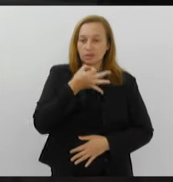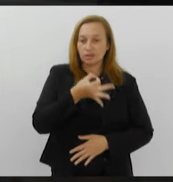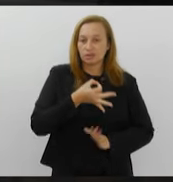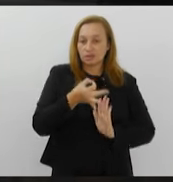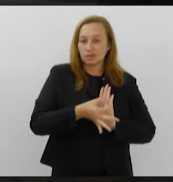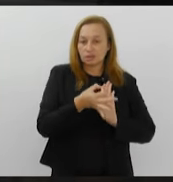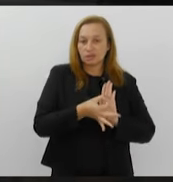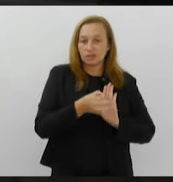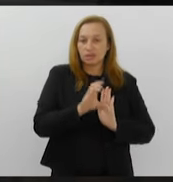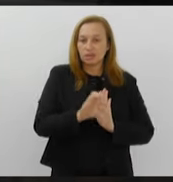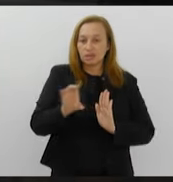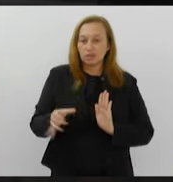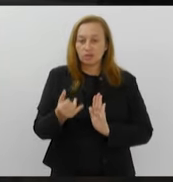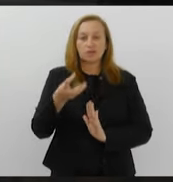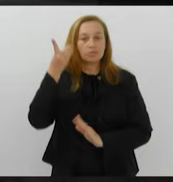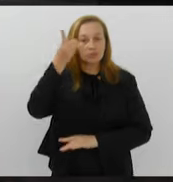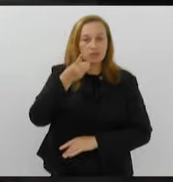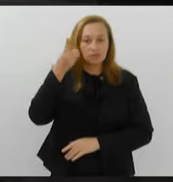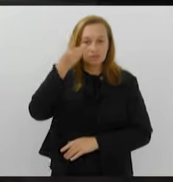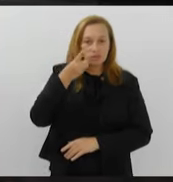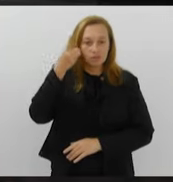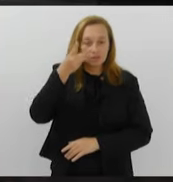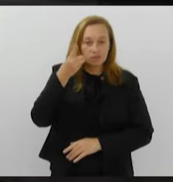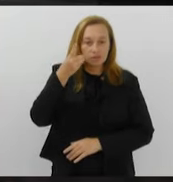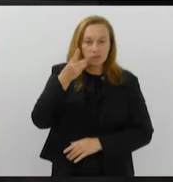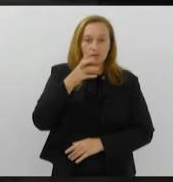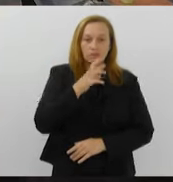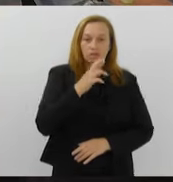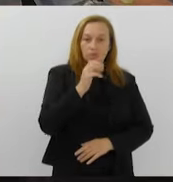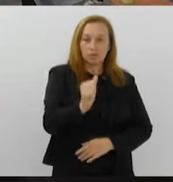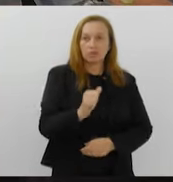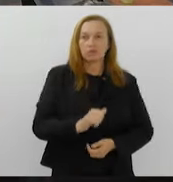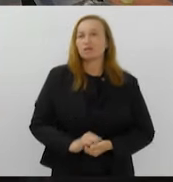pela CCJ, deputado Rodrigo Amorim.